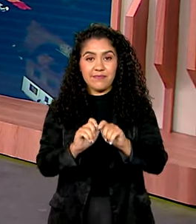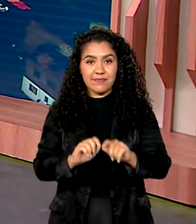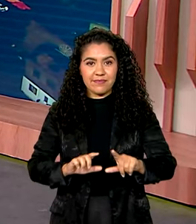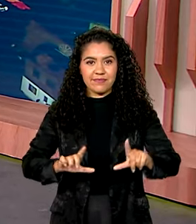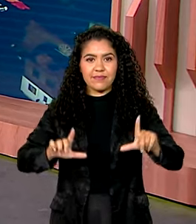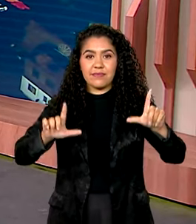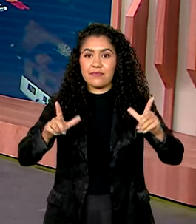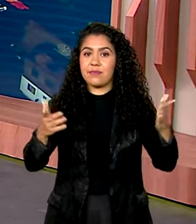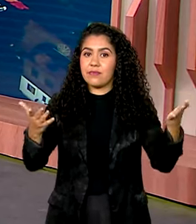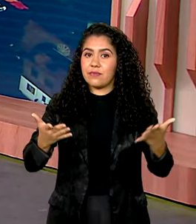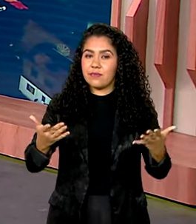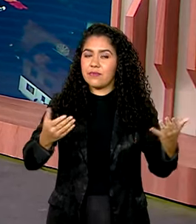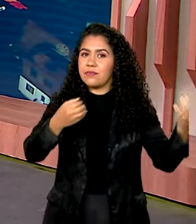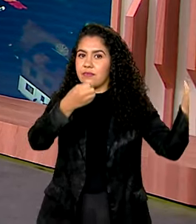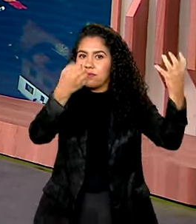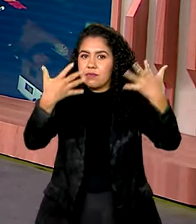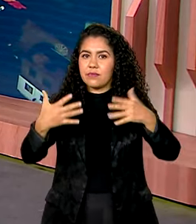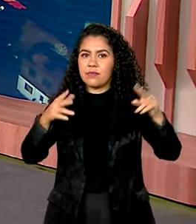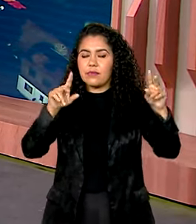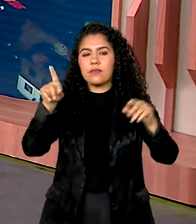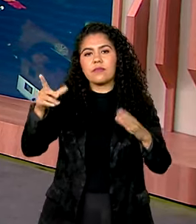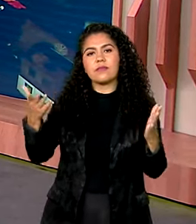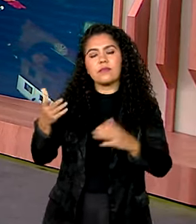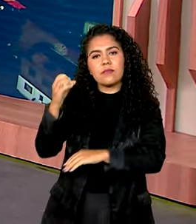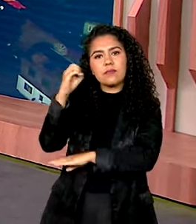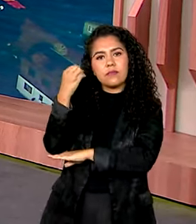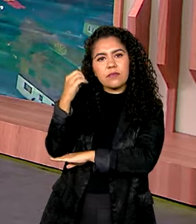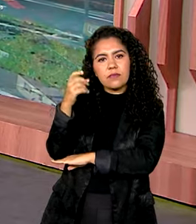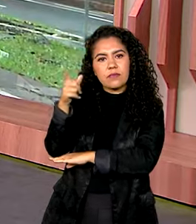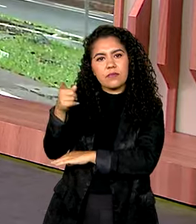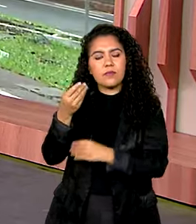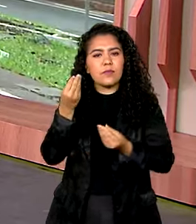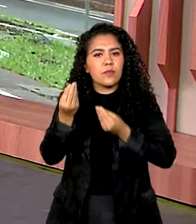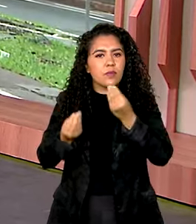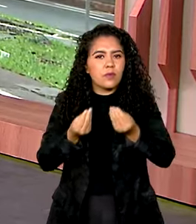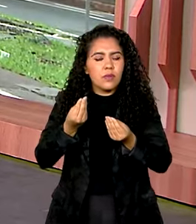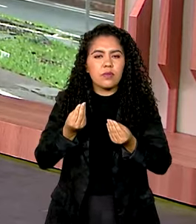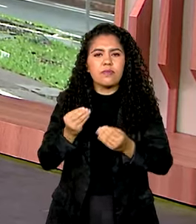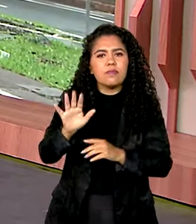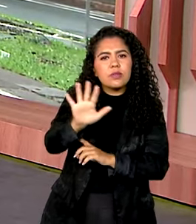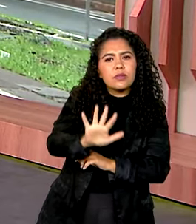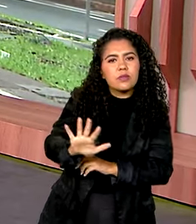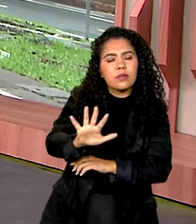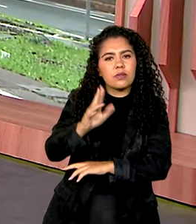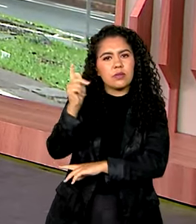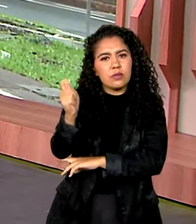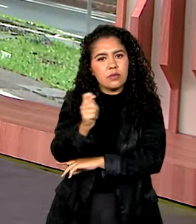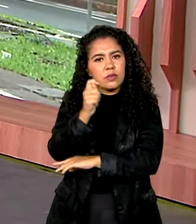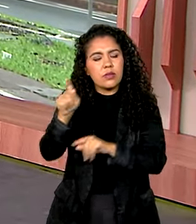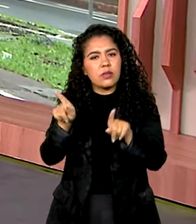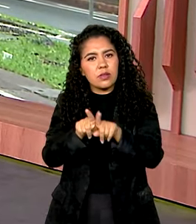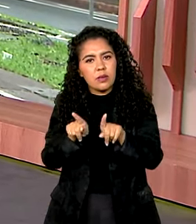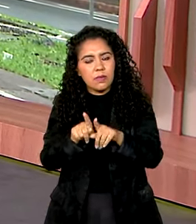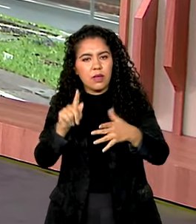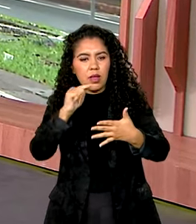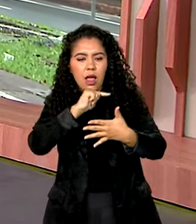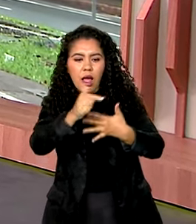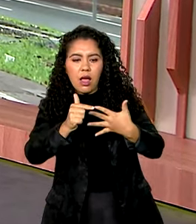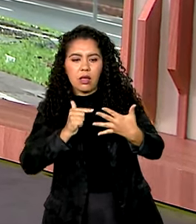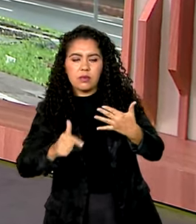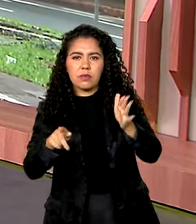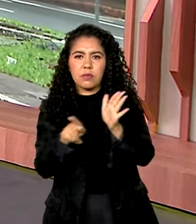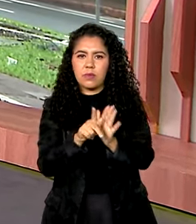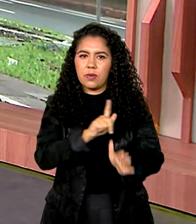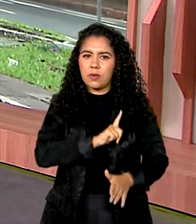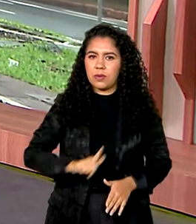estamos de volta e vamos a Porto Alegre saber como está a situação lá no Rio Grande do Sul, as ações federais que continuam no estado para